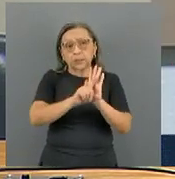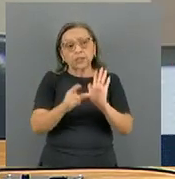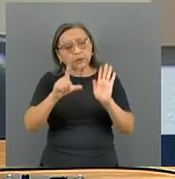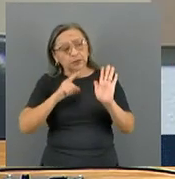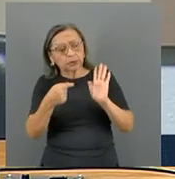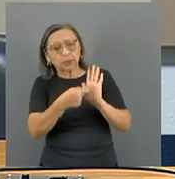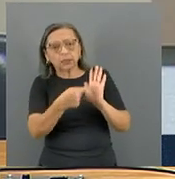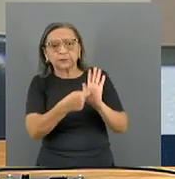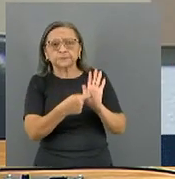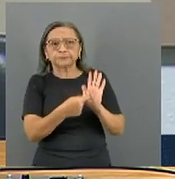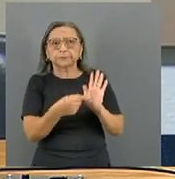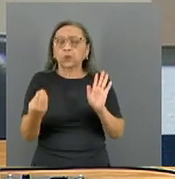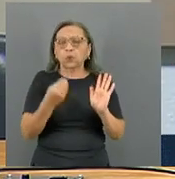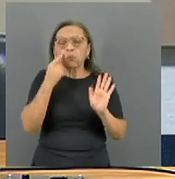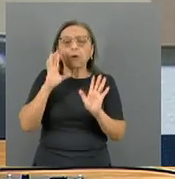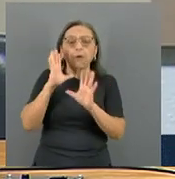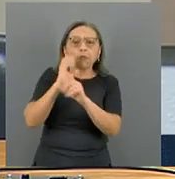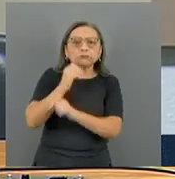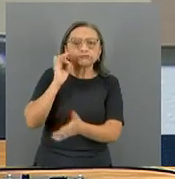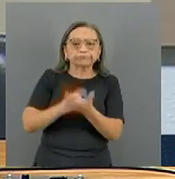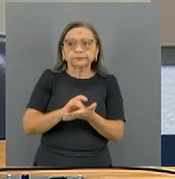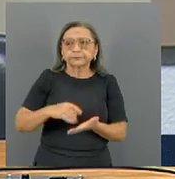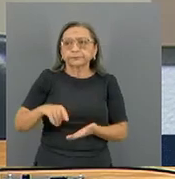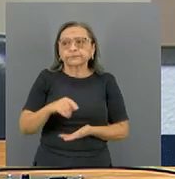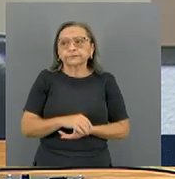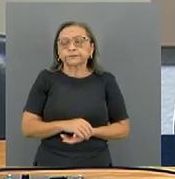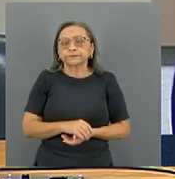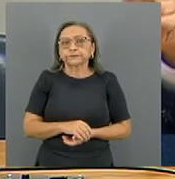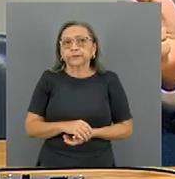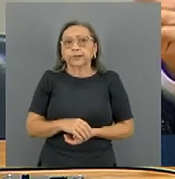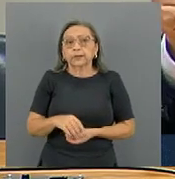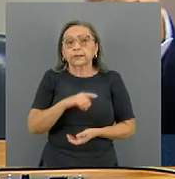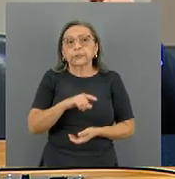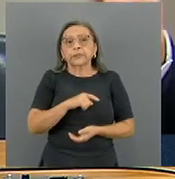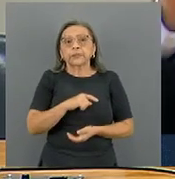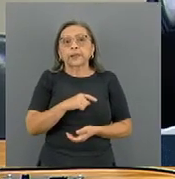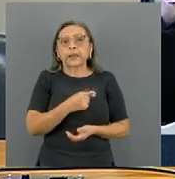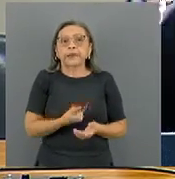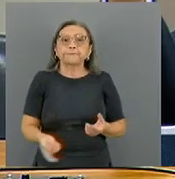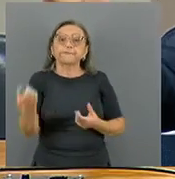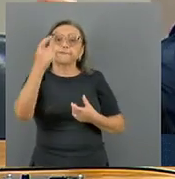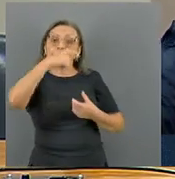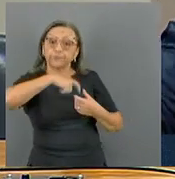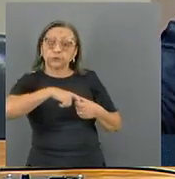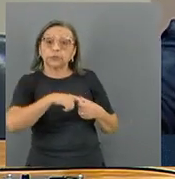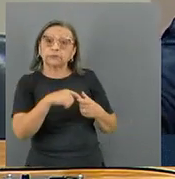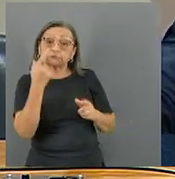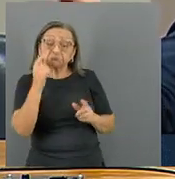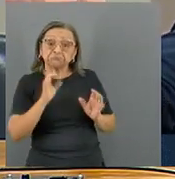prevêem como concretização do sentido de ordem pública a reiteração,